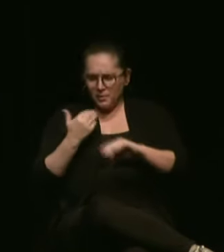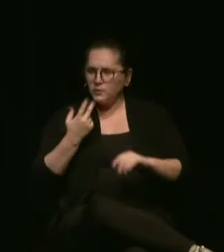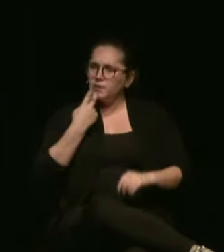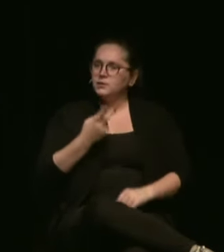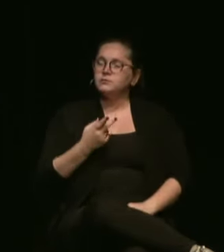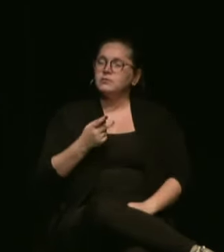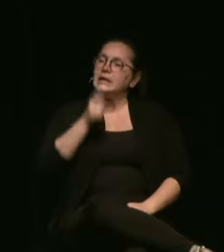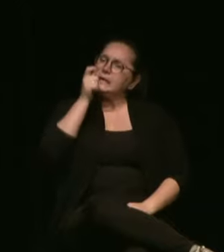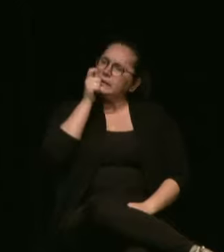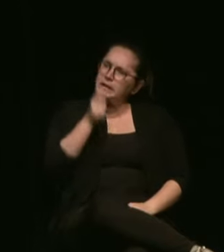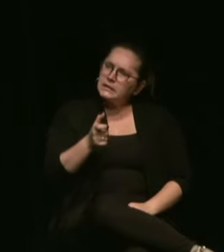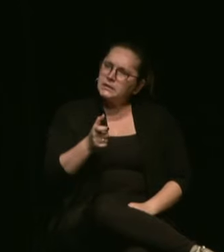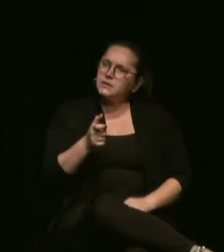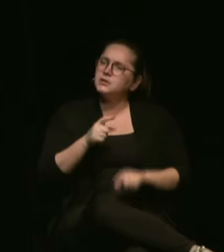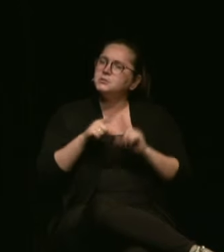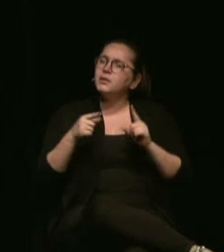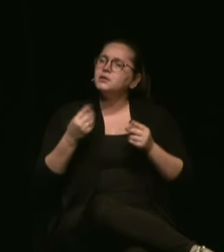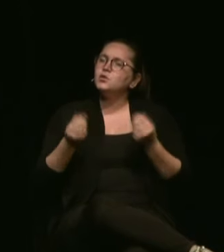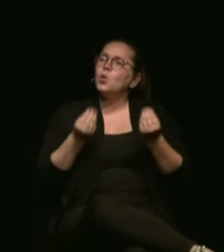edição?